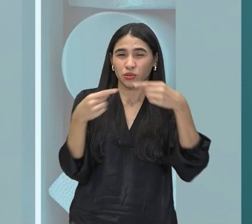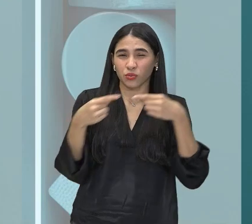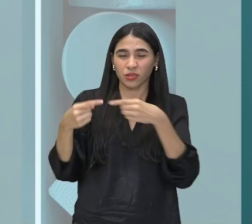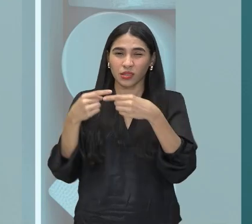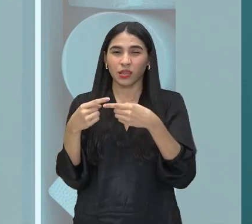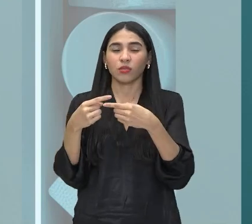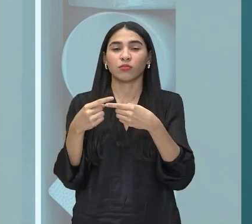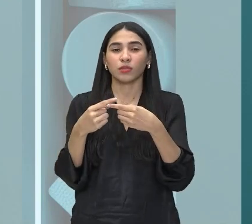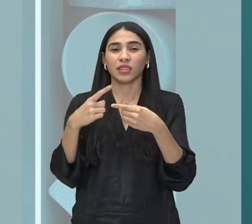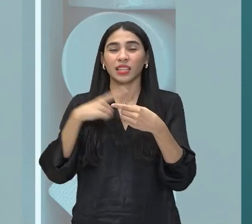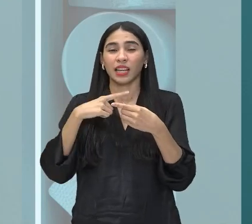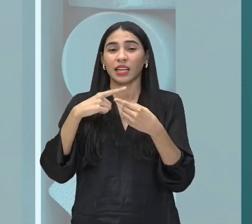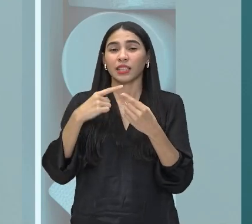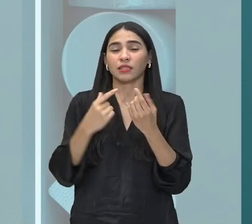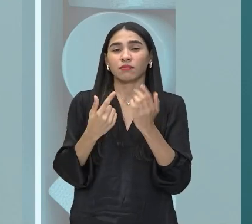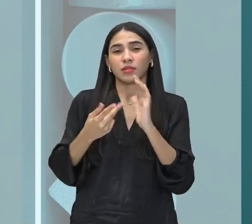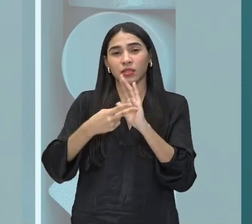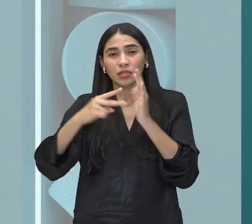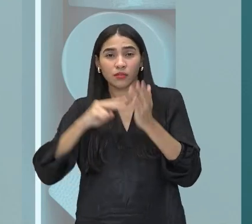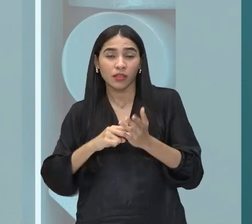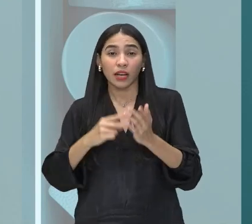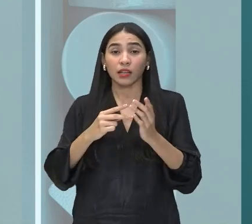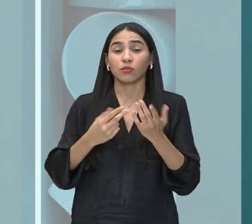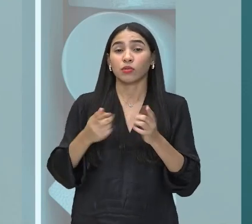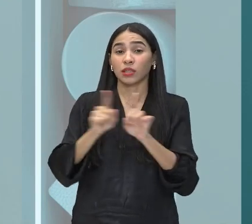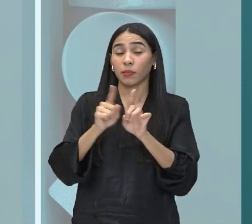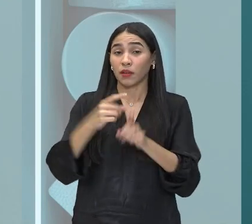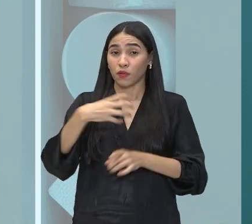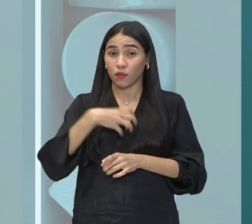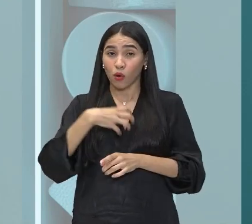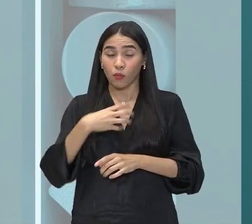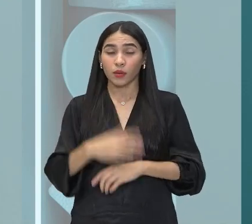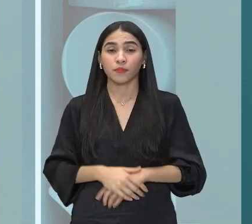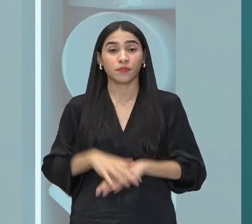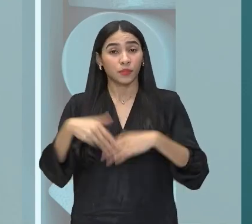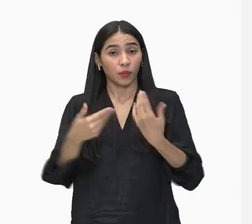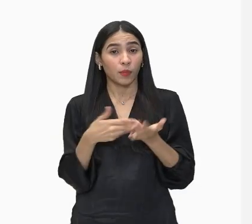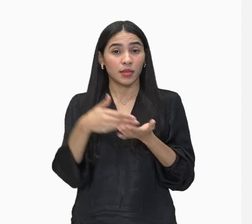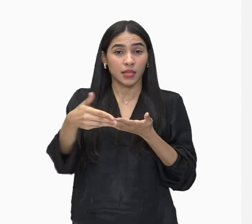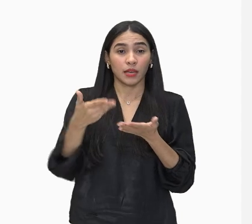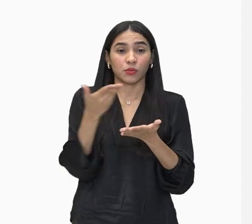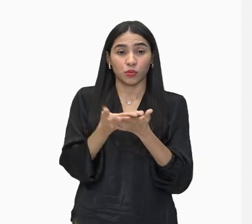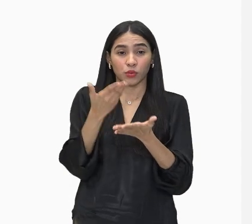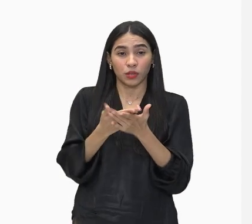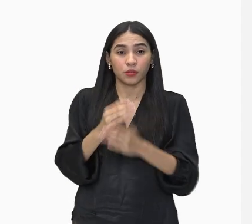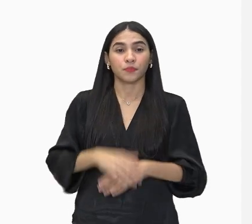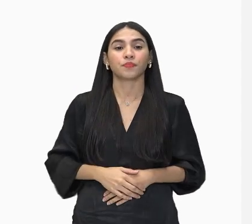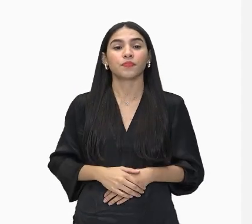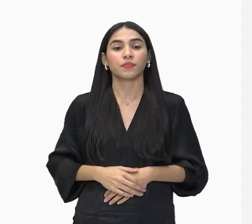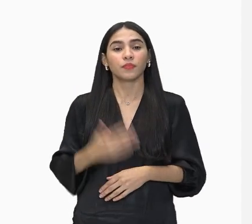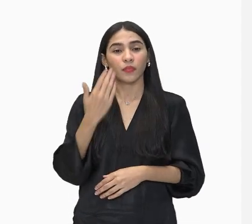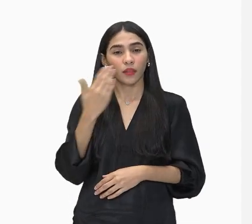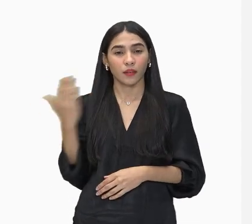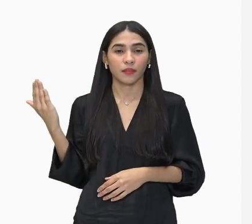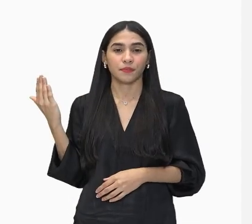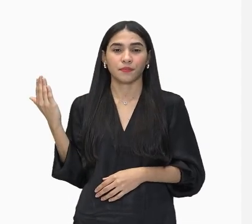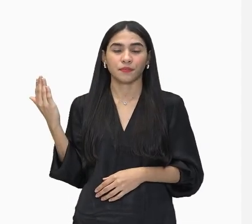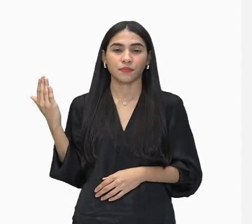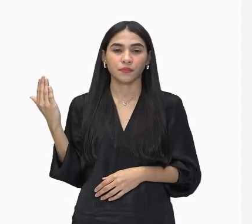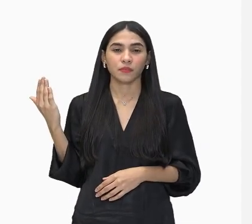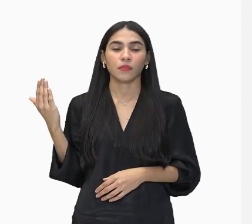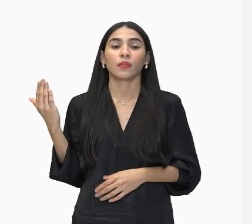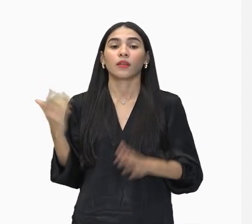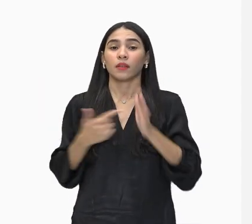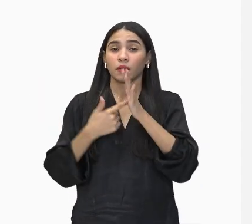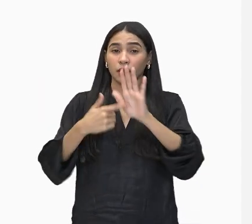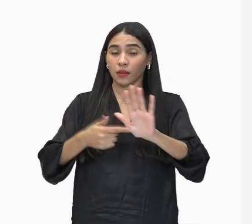estabelecer ideias diversas que nós vamos estudar. Então, vamos começar analisando? Colocando aí o nosso texto para vocês, observem que eu trago